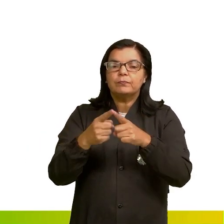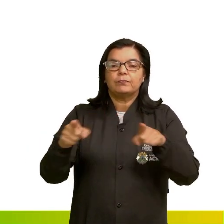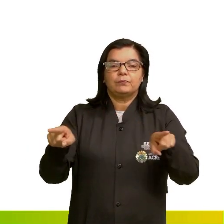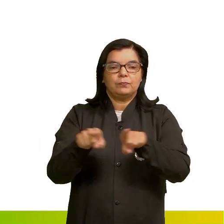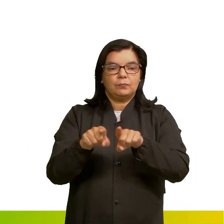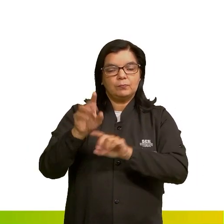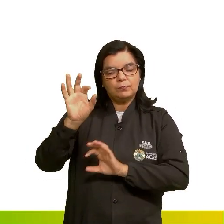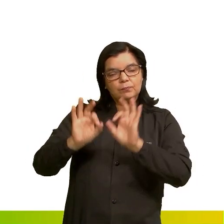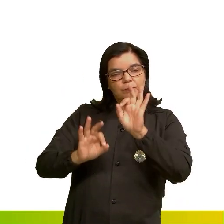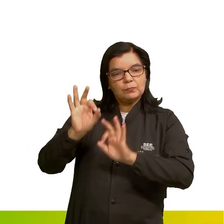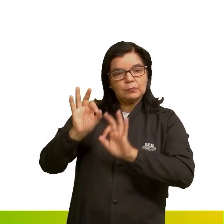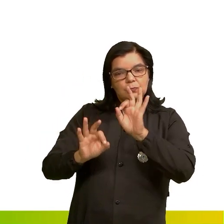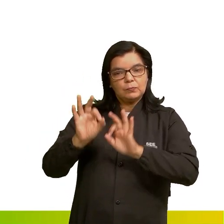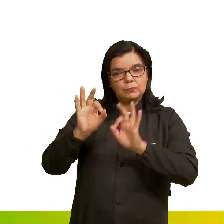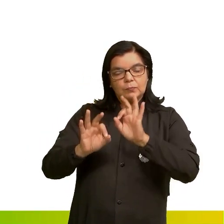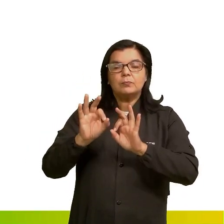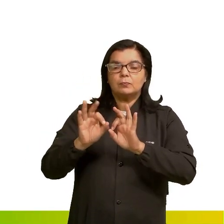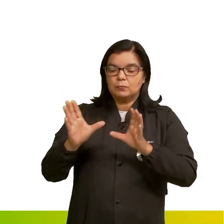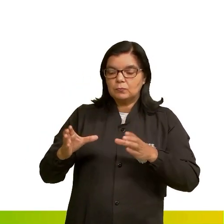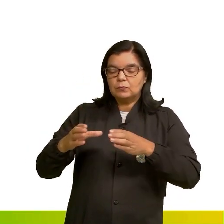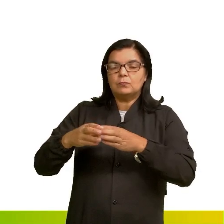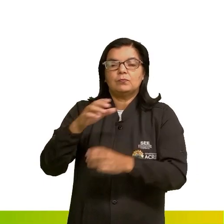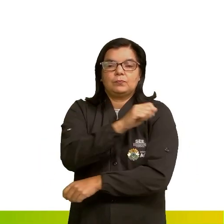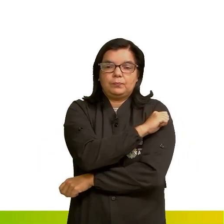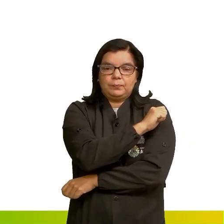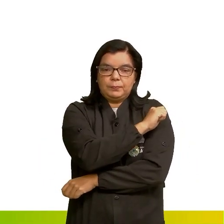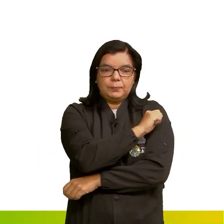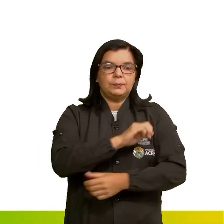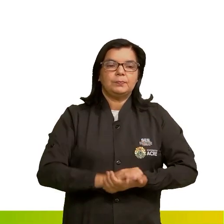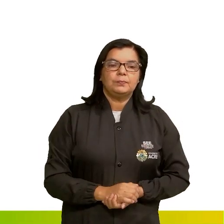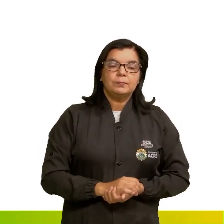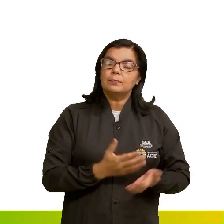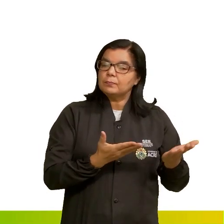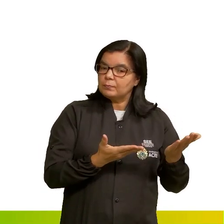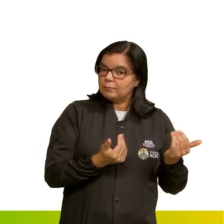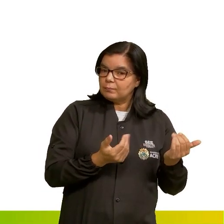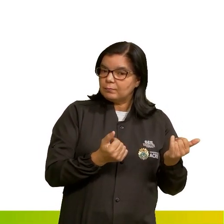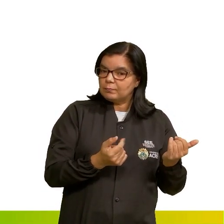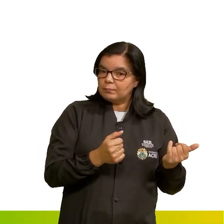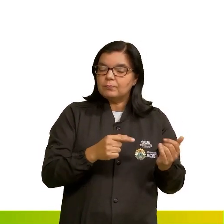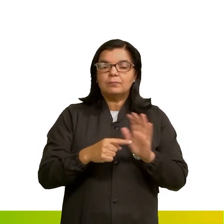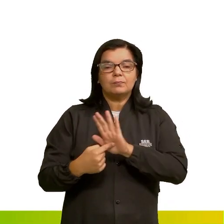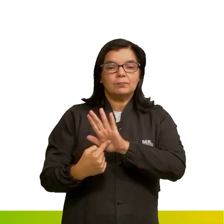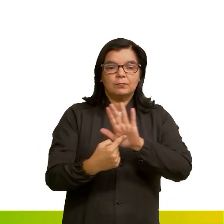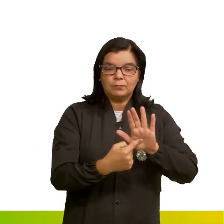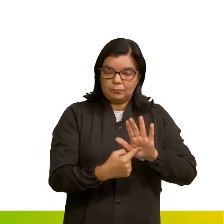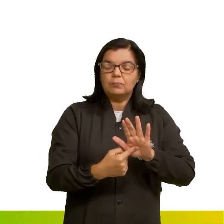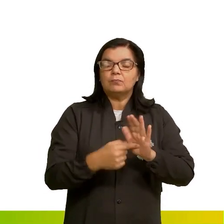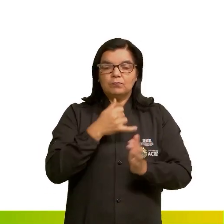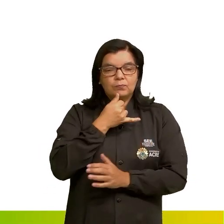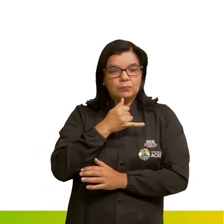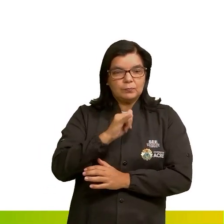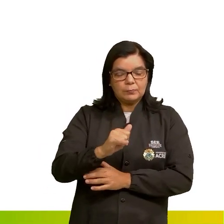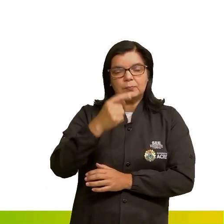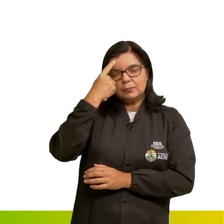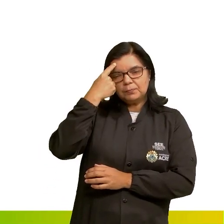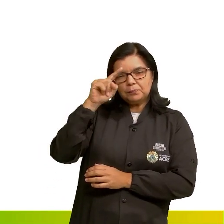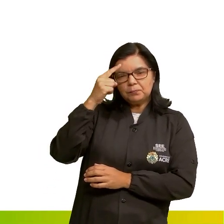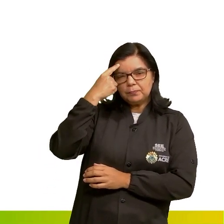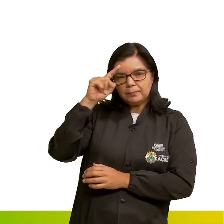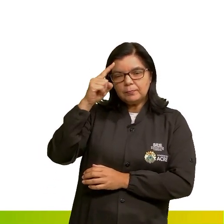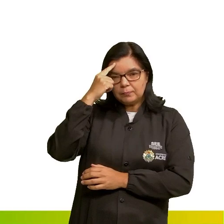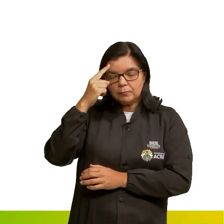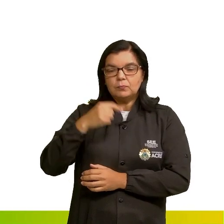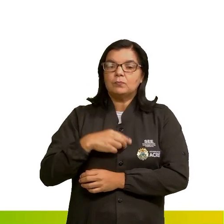e organizações estudantis. E a juventude ela é marcada por energia, criatividade